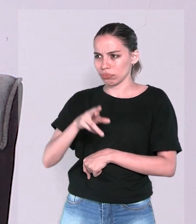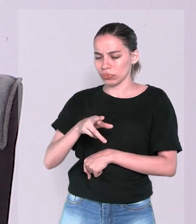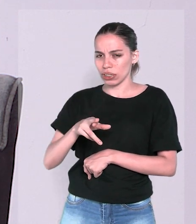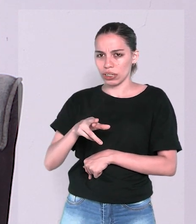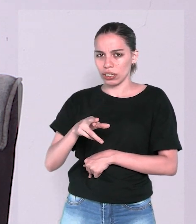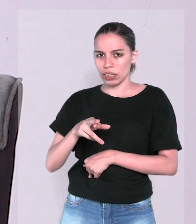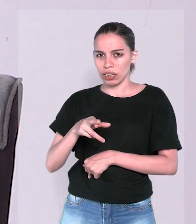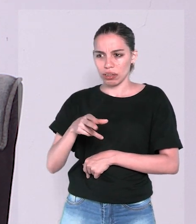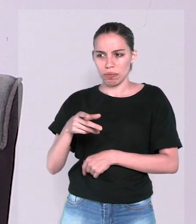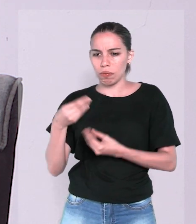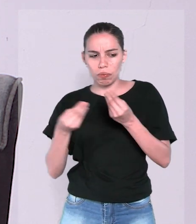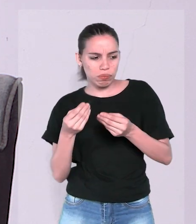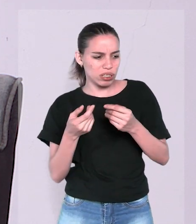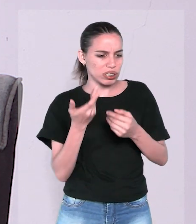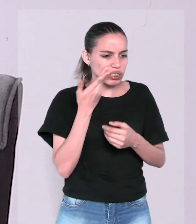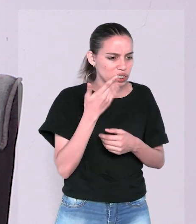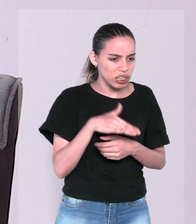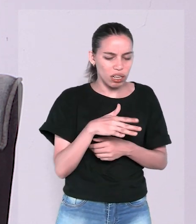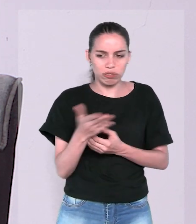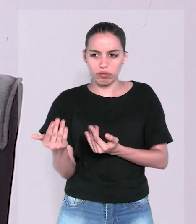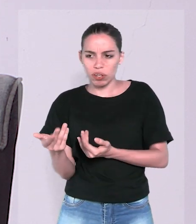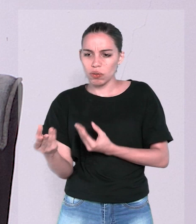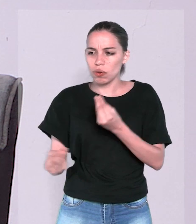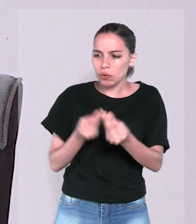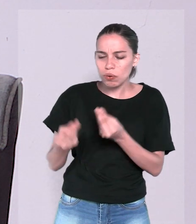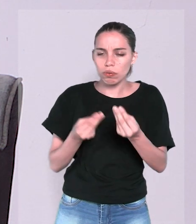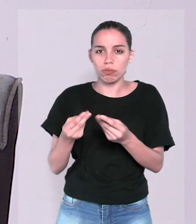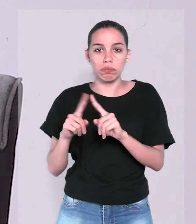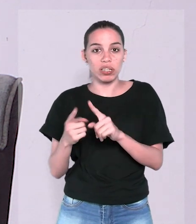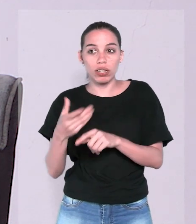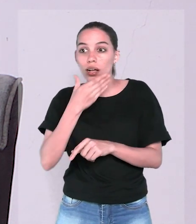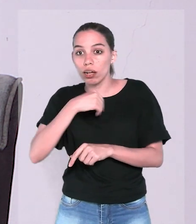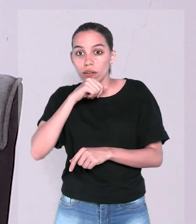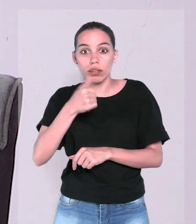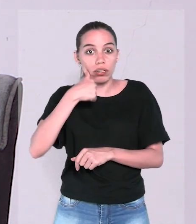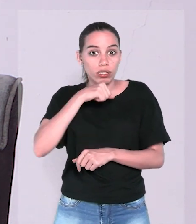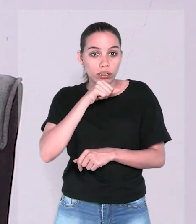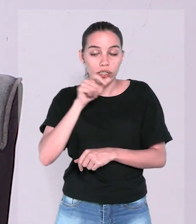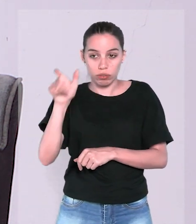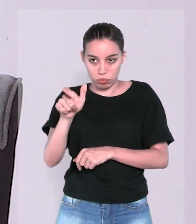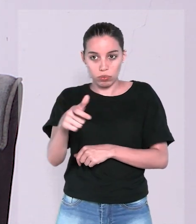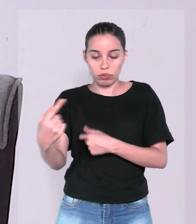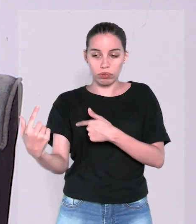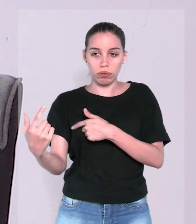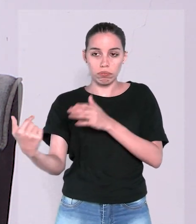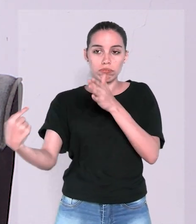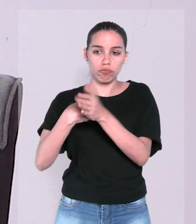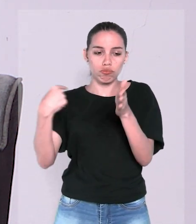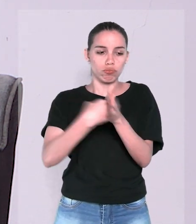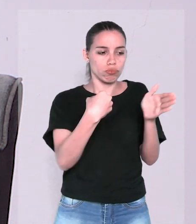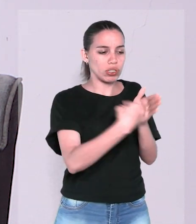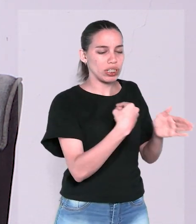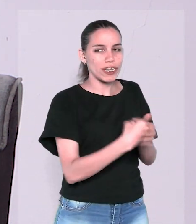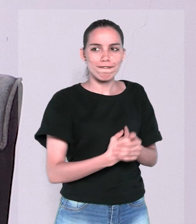muito como é que esse movimento se dava, ali por volta de 2015. Mas a insistência era tamanha